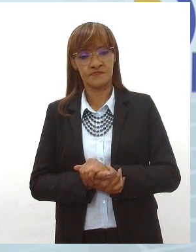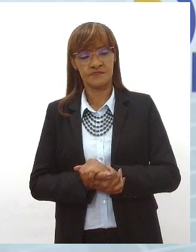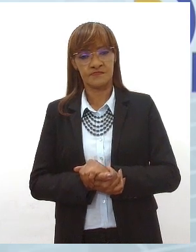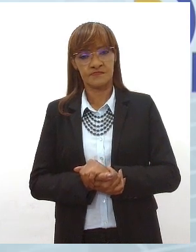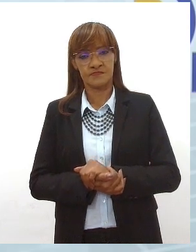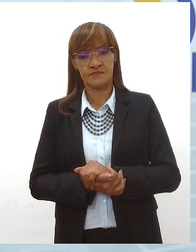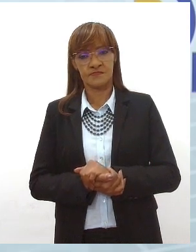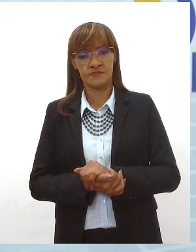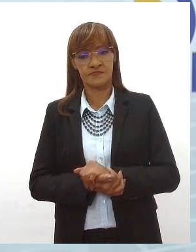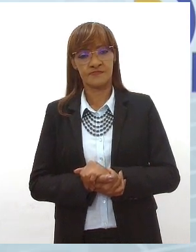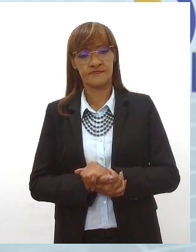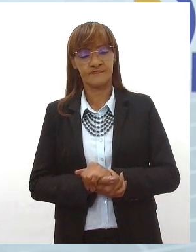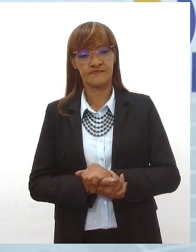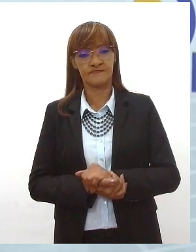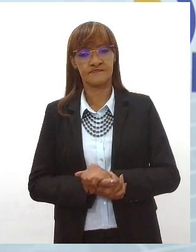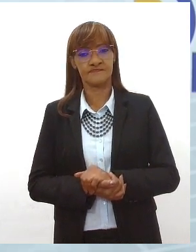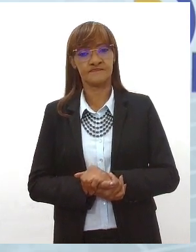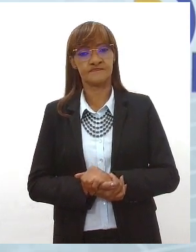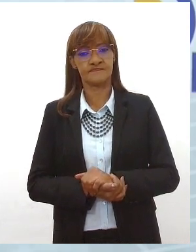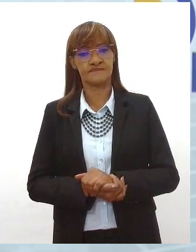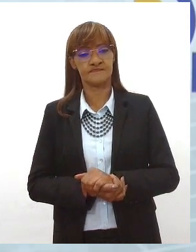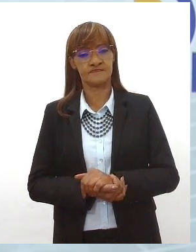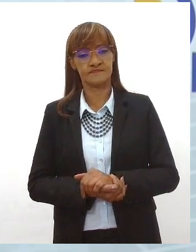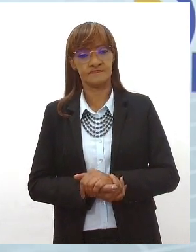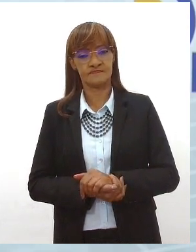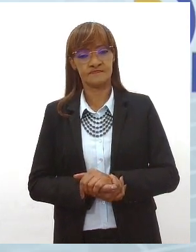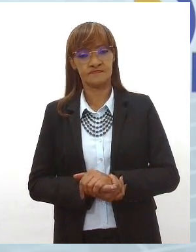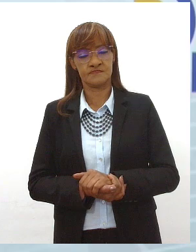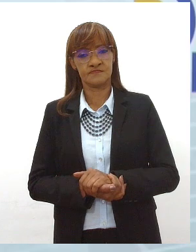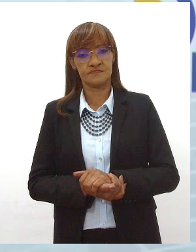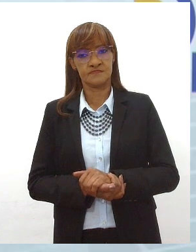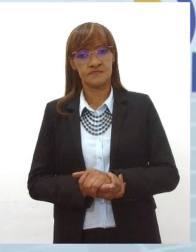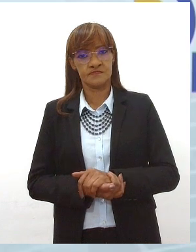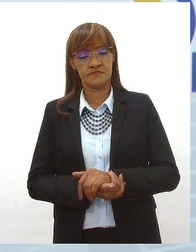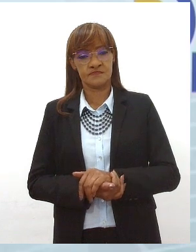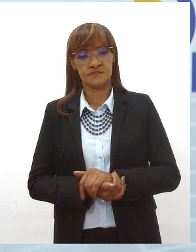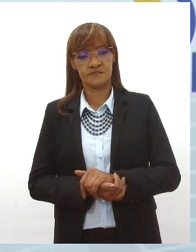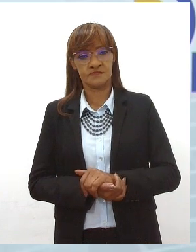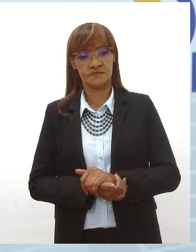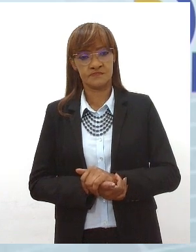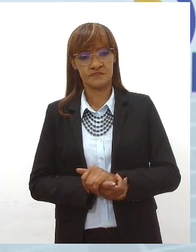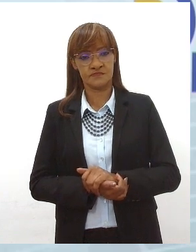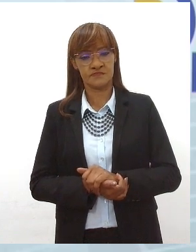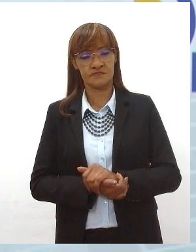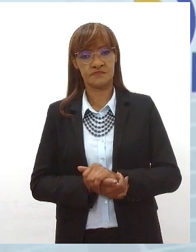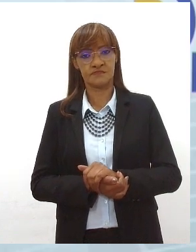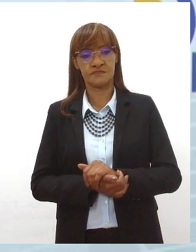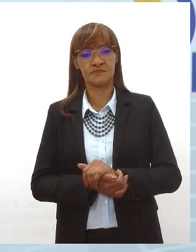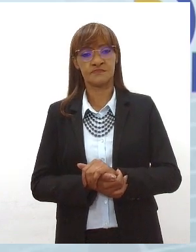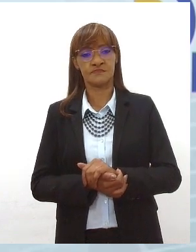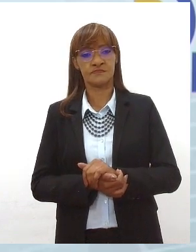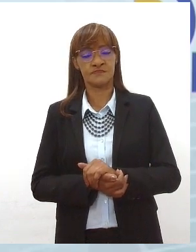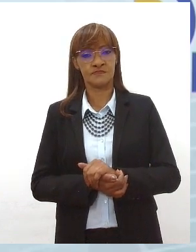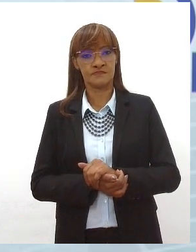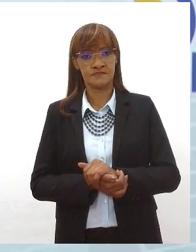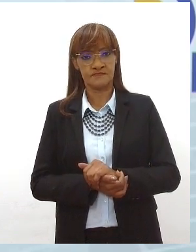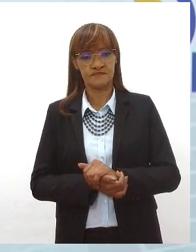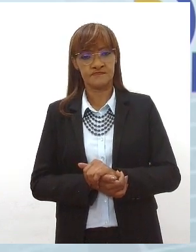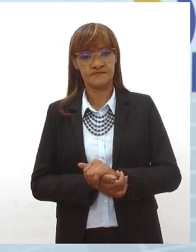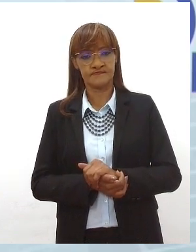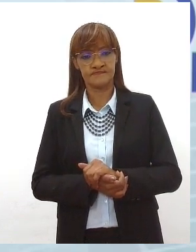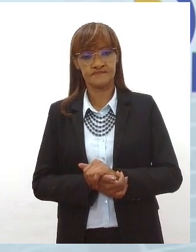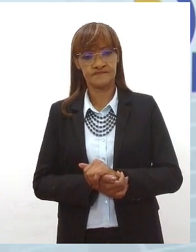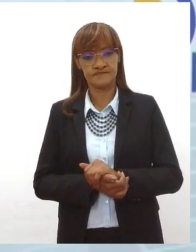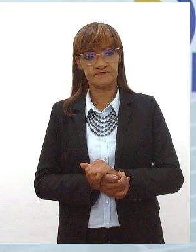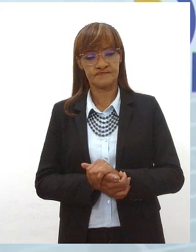sua companhia. Quer conhecer um pouco mais do nosso trabalho? Acesse as redes sociais no Facebook, Instagram, arroba TV Alese 5.2, no Twitter, arroba